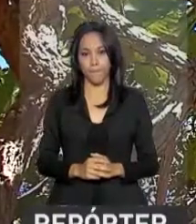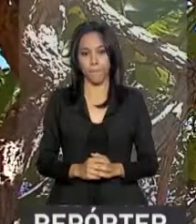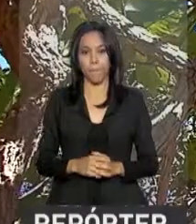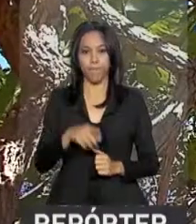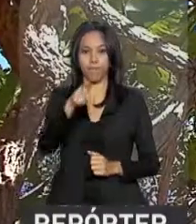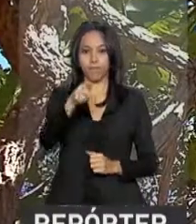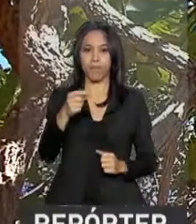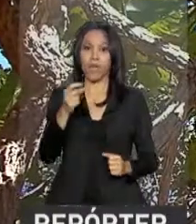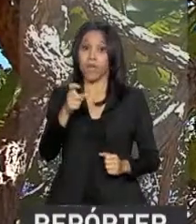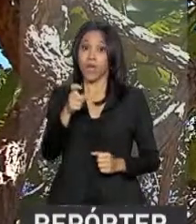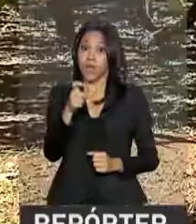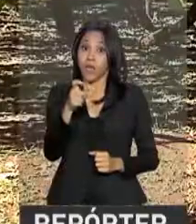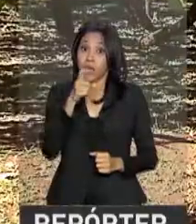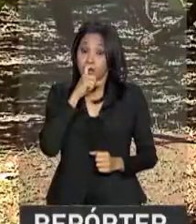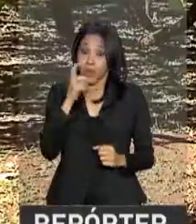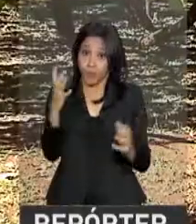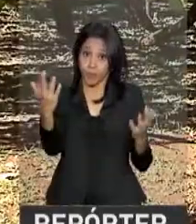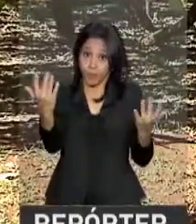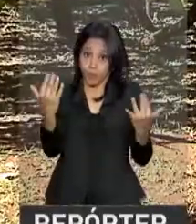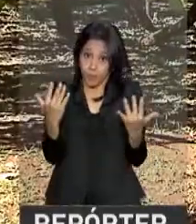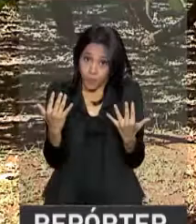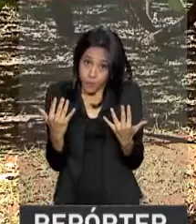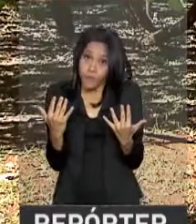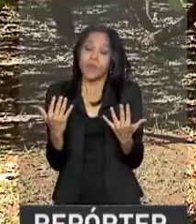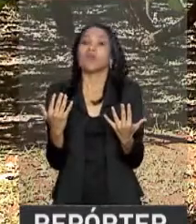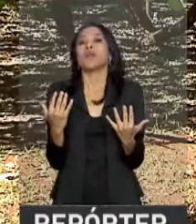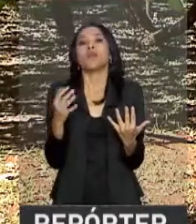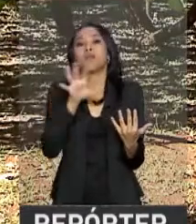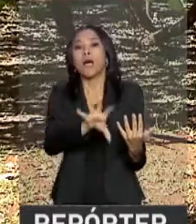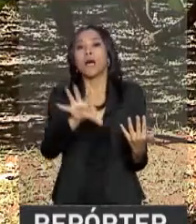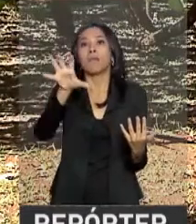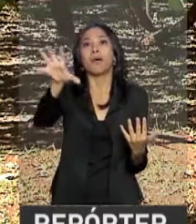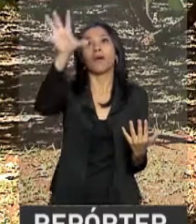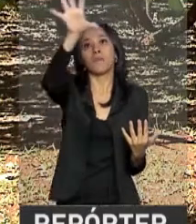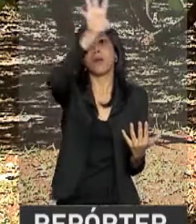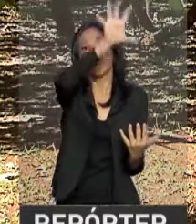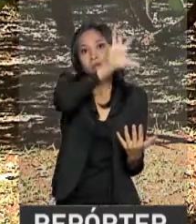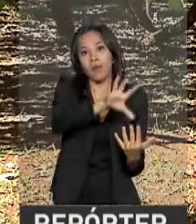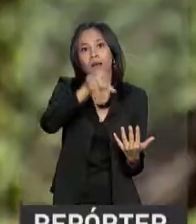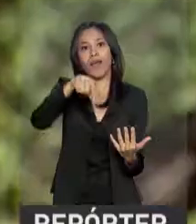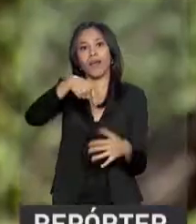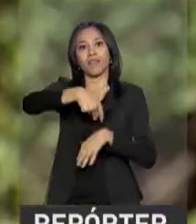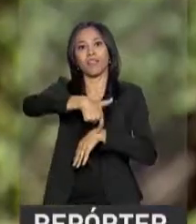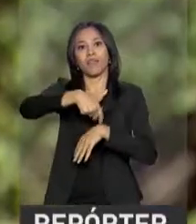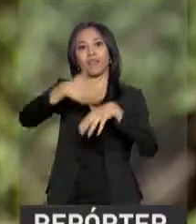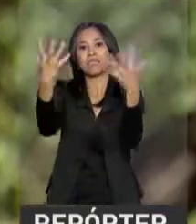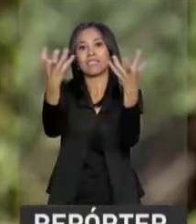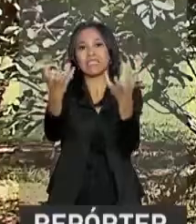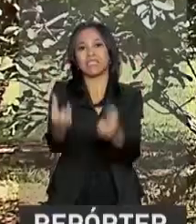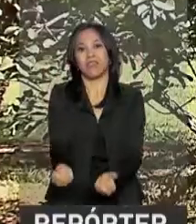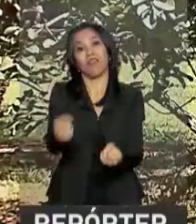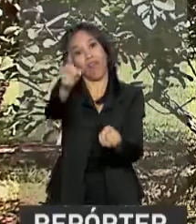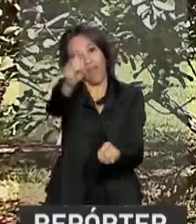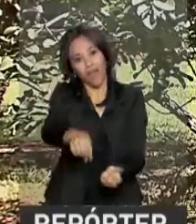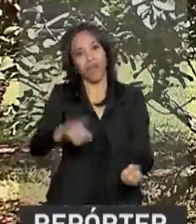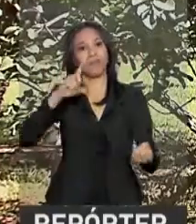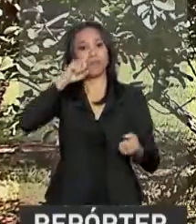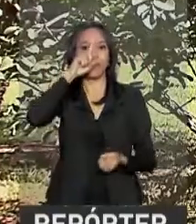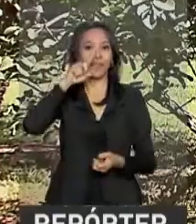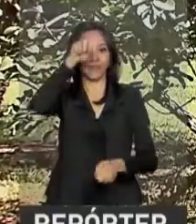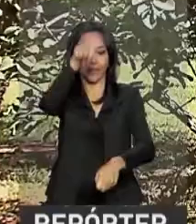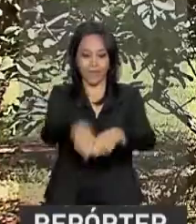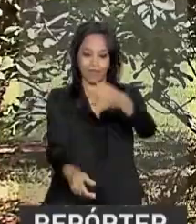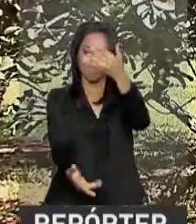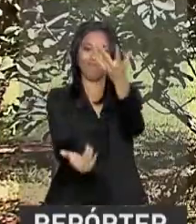O inverno se aproxima. Em parte do país, a estação é sinônimo de tempo seco. E na seca, o risco de incêndios